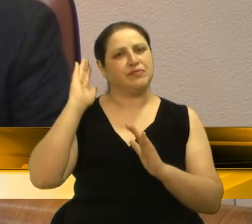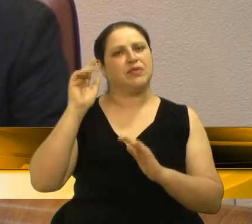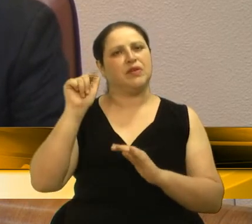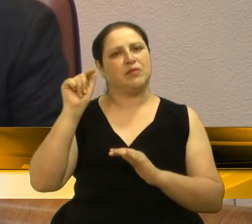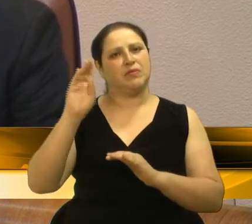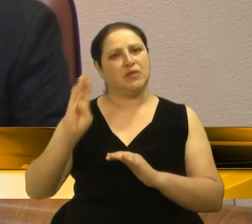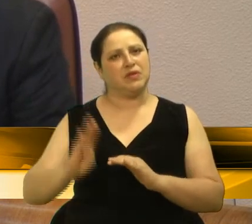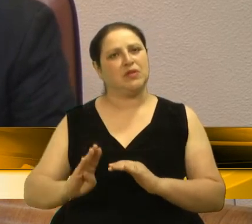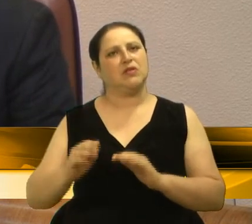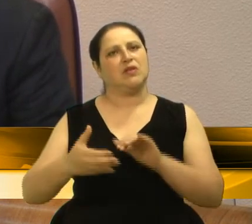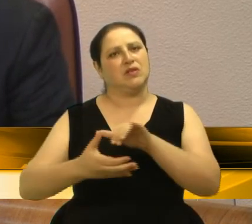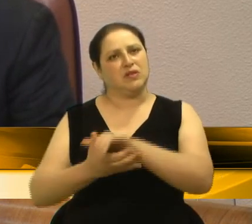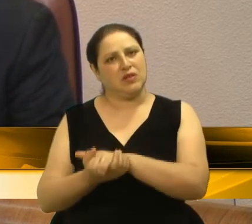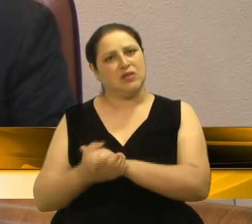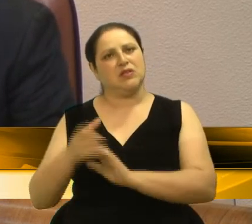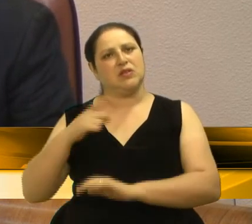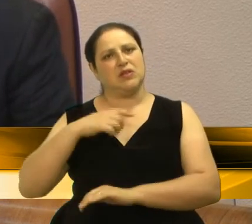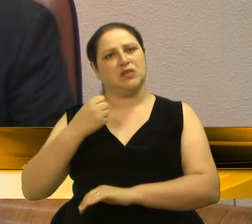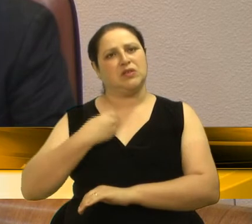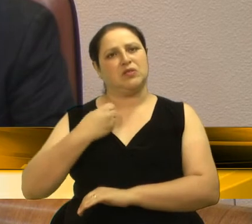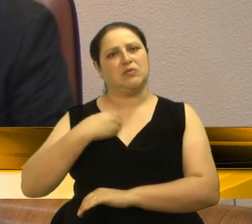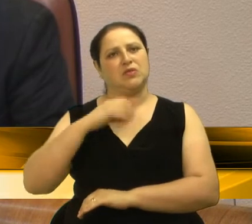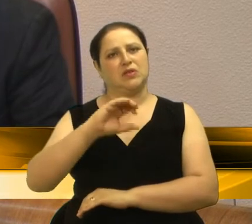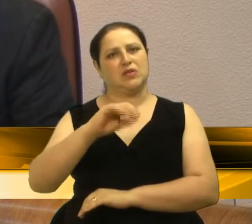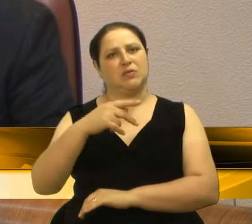inscrito no CPF sob o número